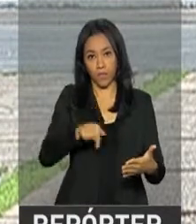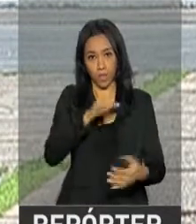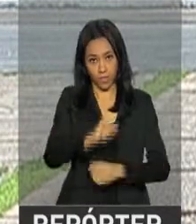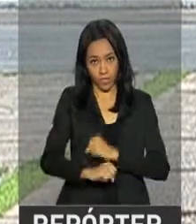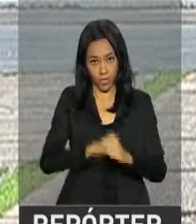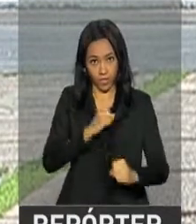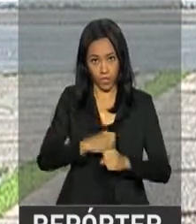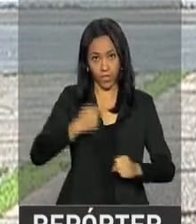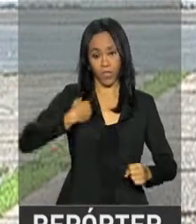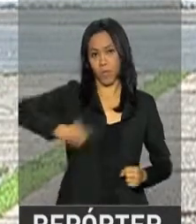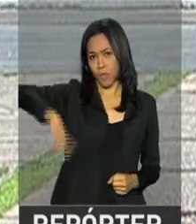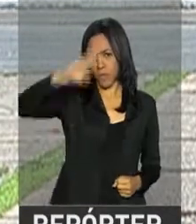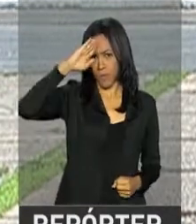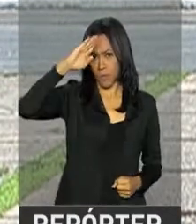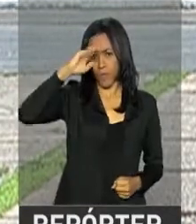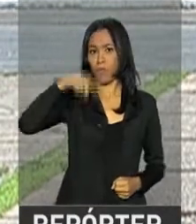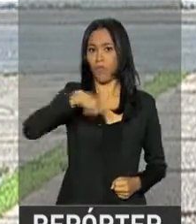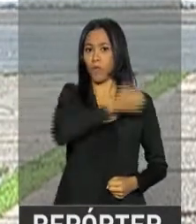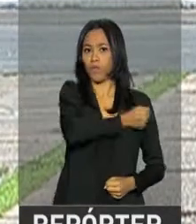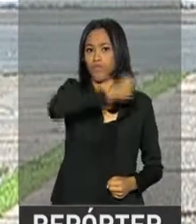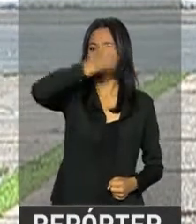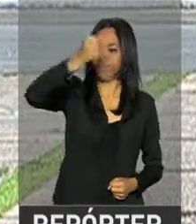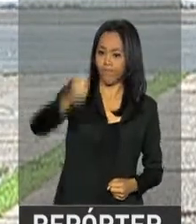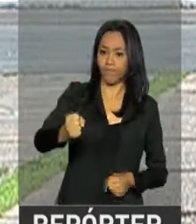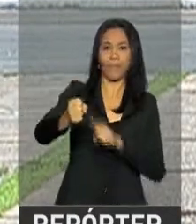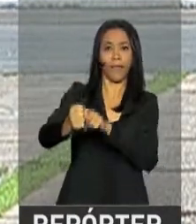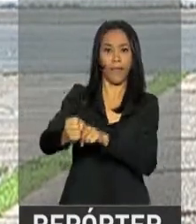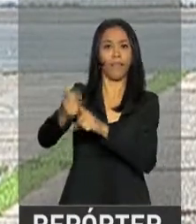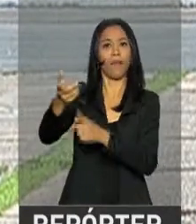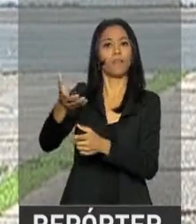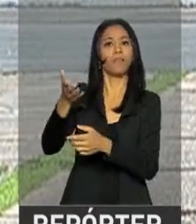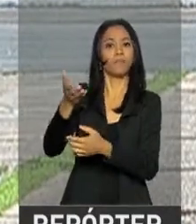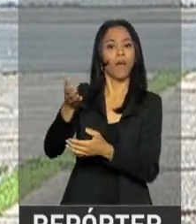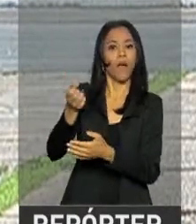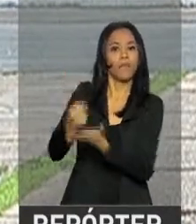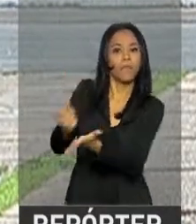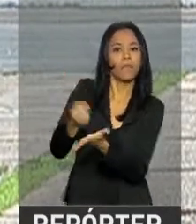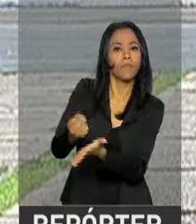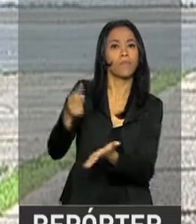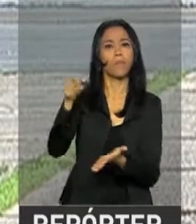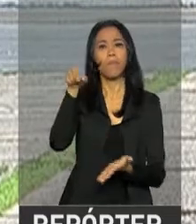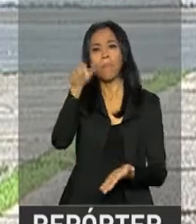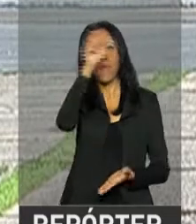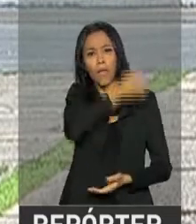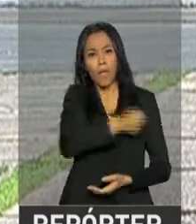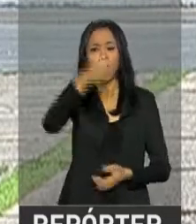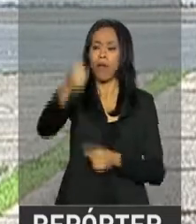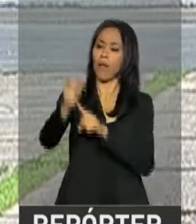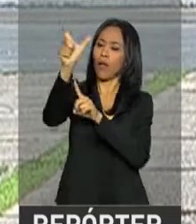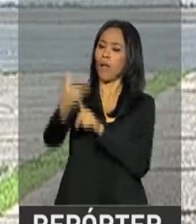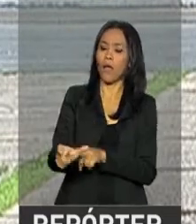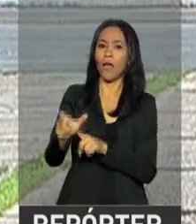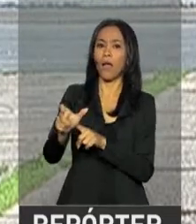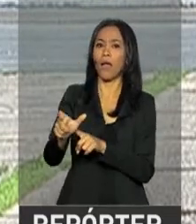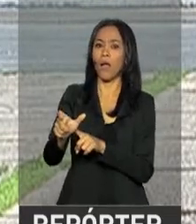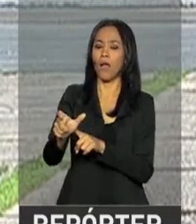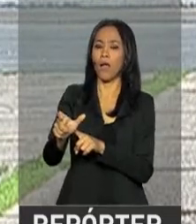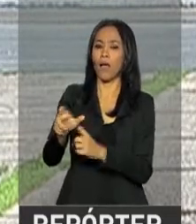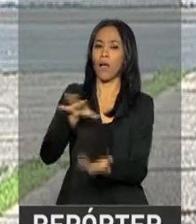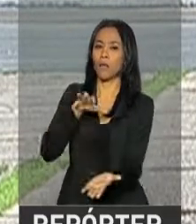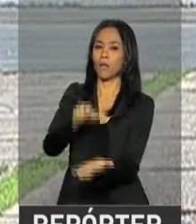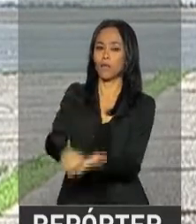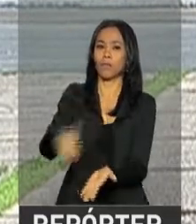do comando militar do leste foi nomeado para o cargo de interventor na prática o interventor assumir o comando da secretaria de segurança